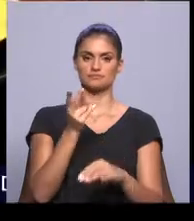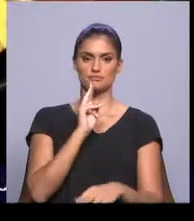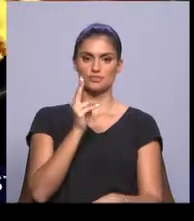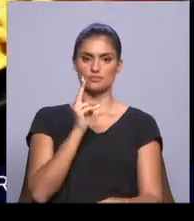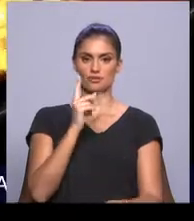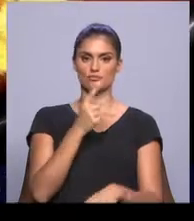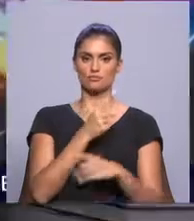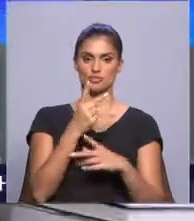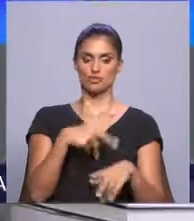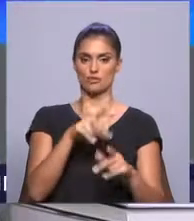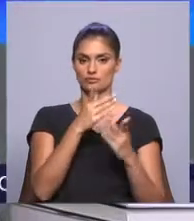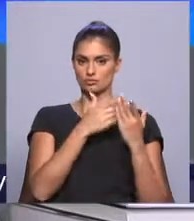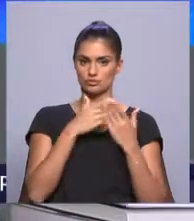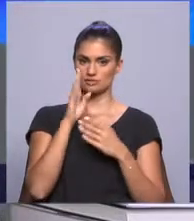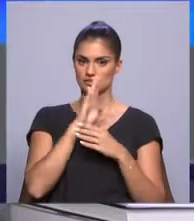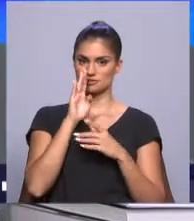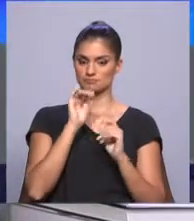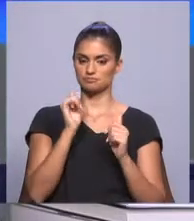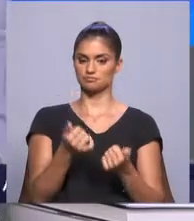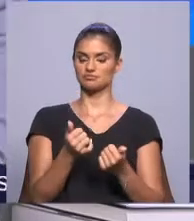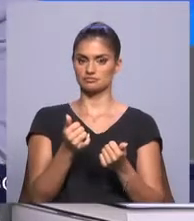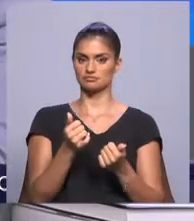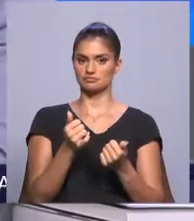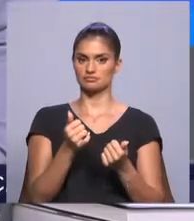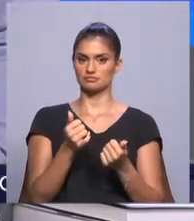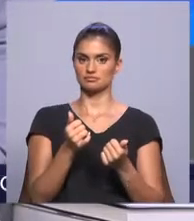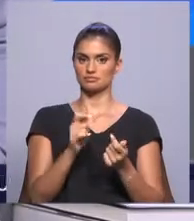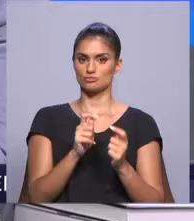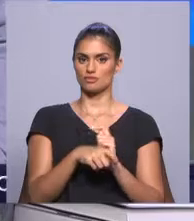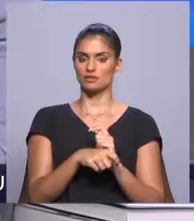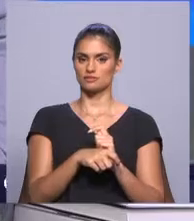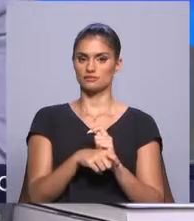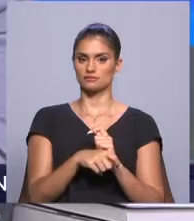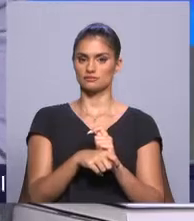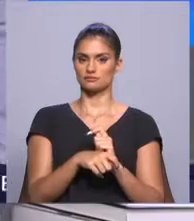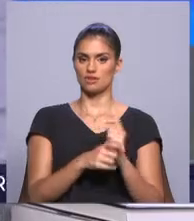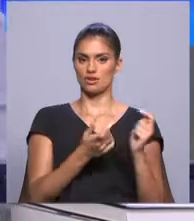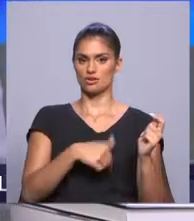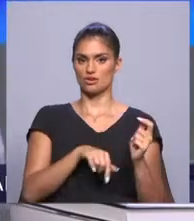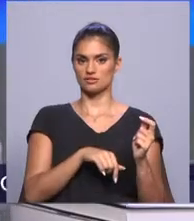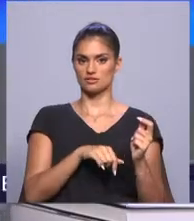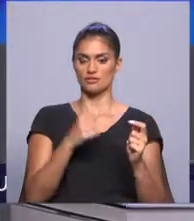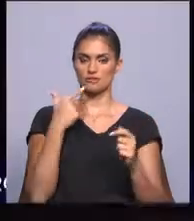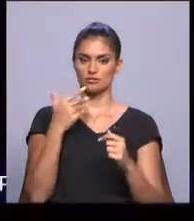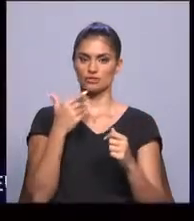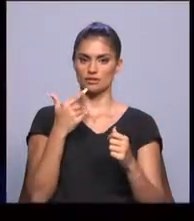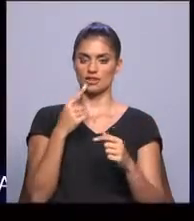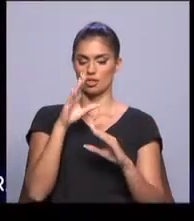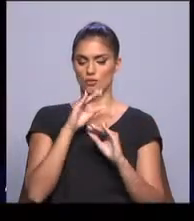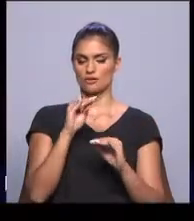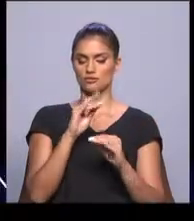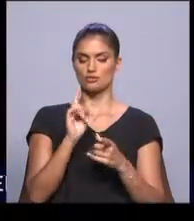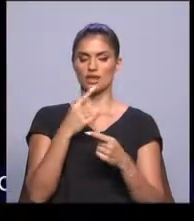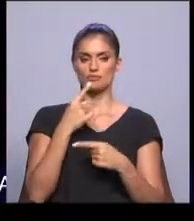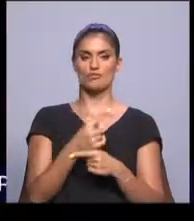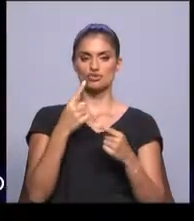porque um novo estudo, se tiver certo, Daniel, altera por inteiro aquilo que é a nossa concepção da futura exploração da própria Lua. O que é que diz este estudo?